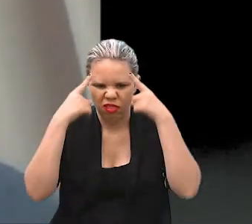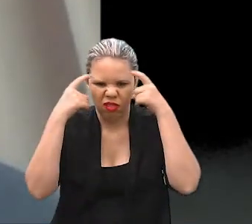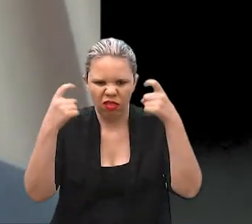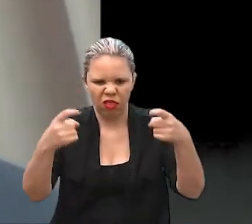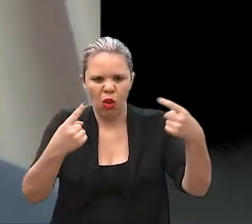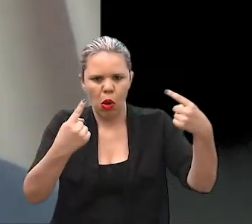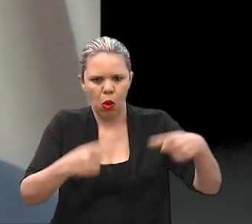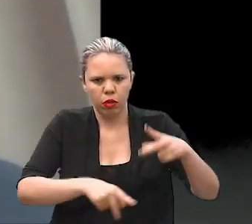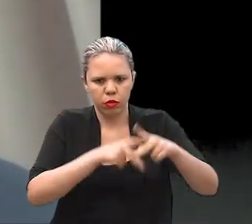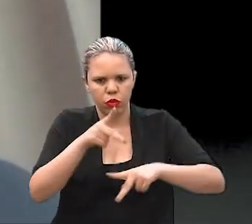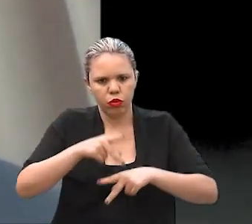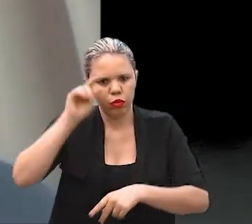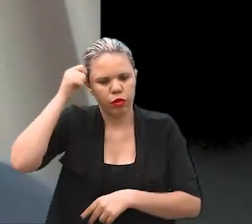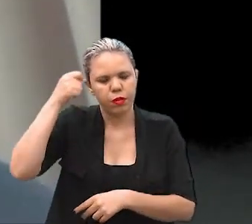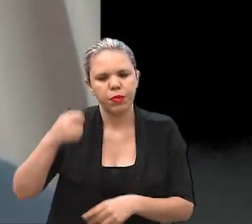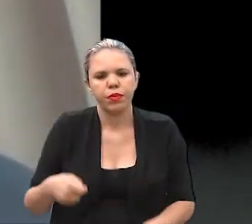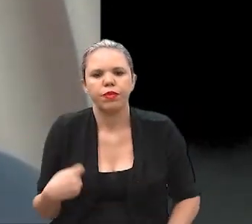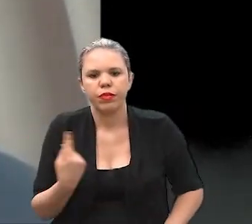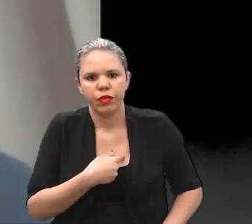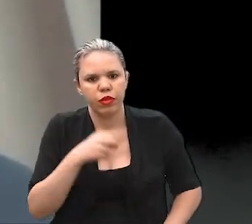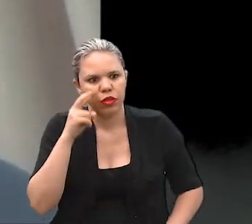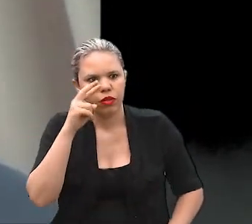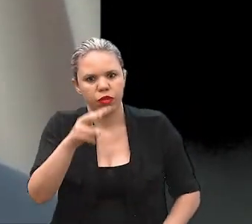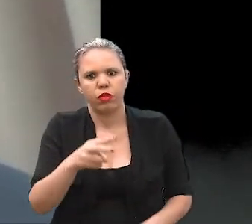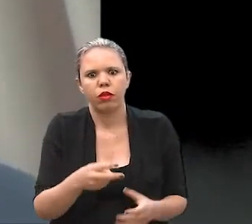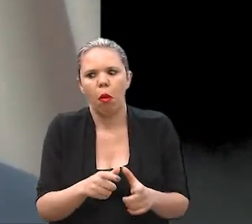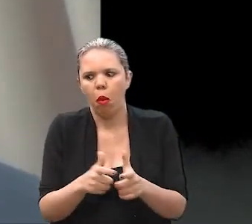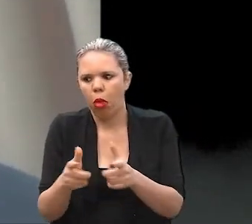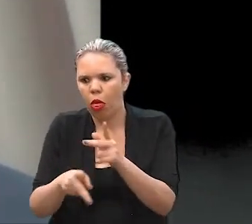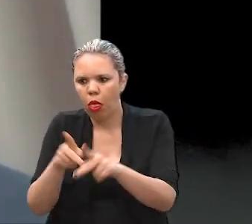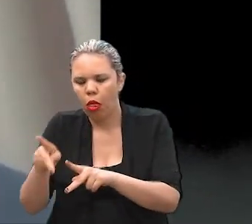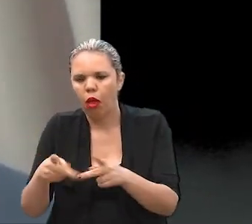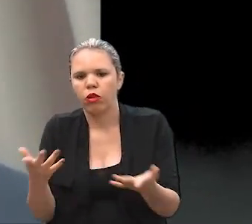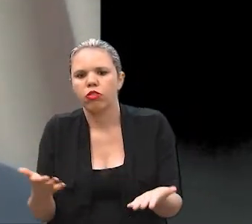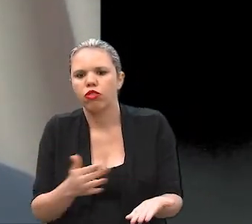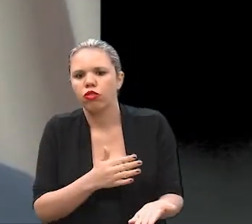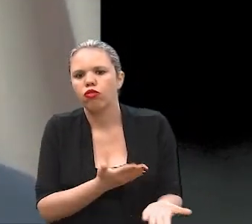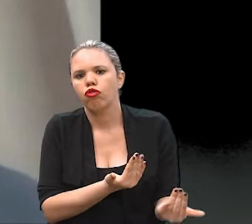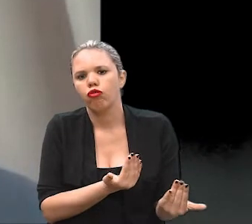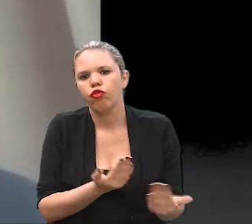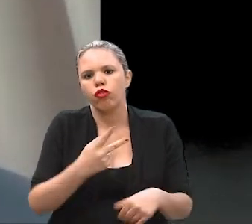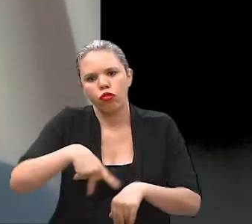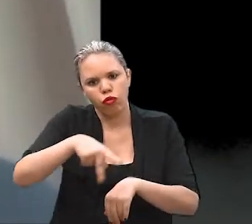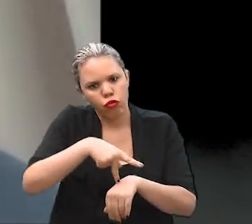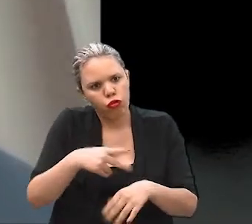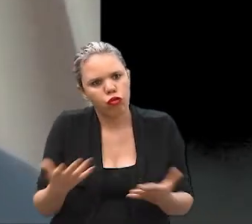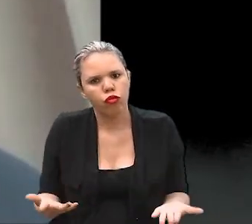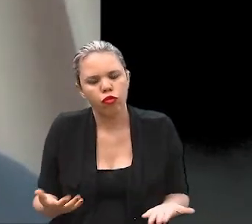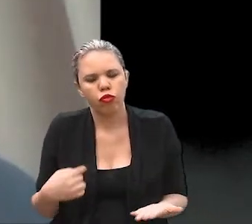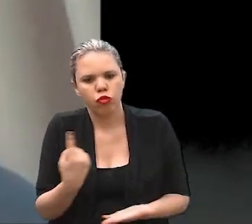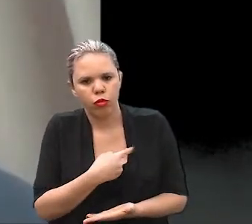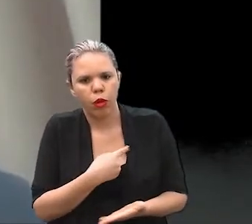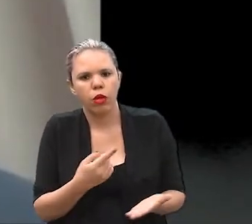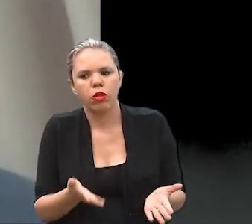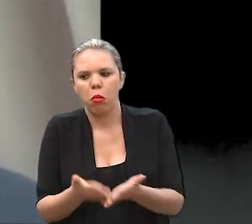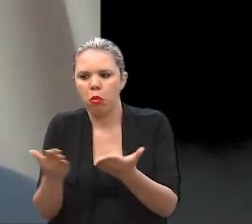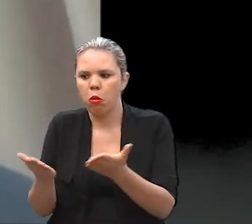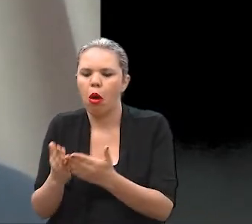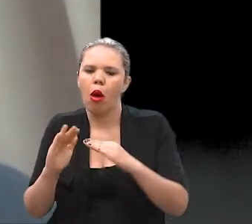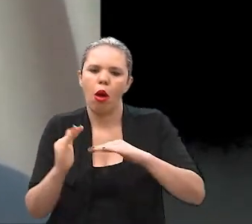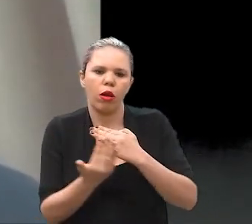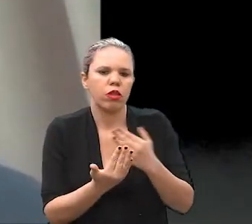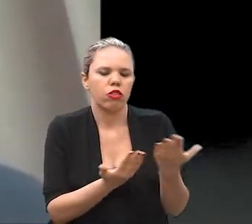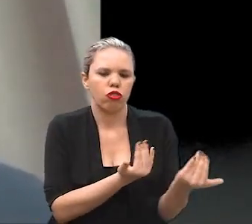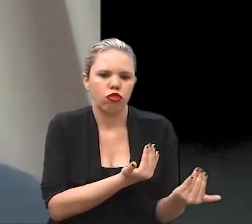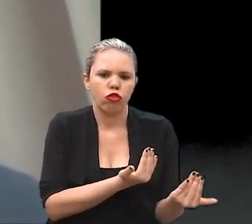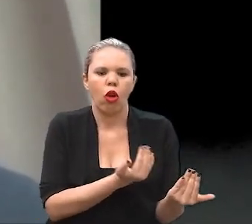violência contra o povo negro. A gente vê o genocídio da juventude negra no país, na nossa periferia. Tivemos um